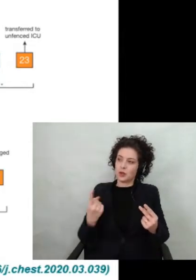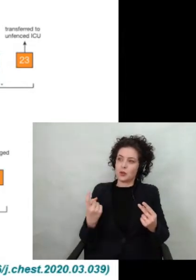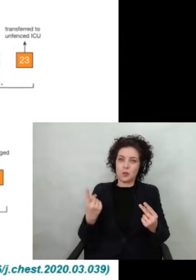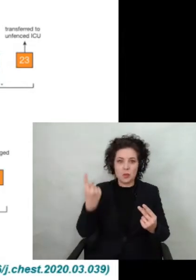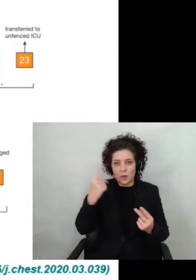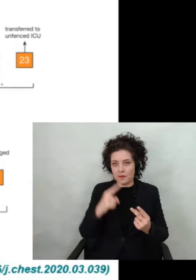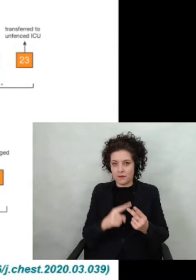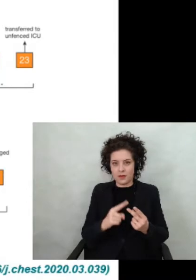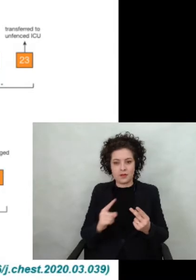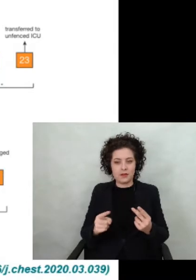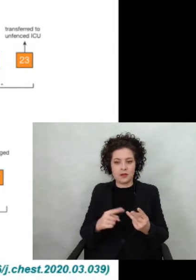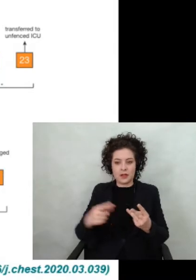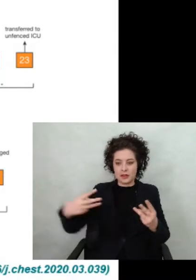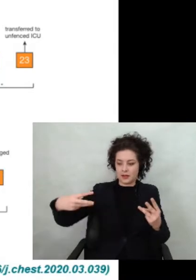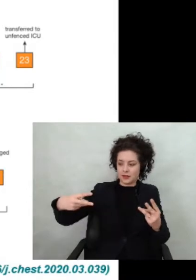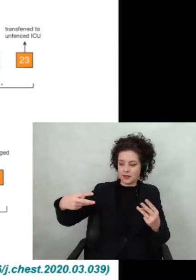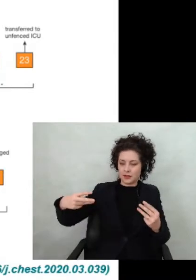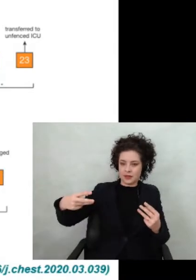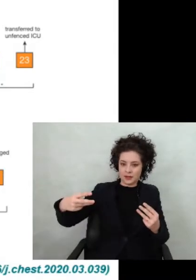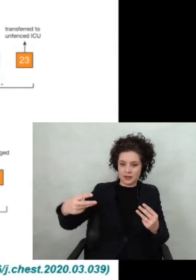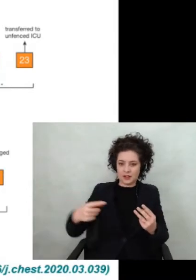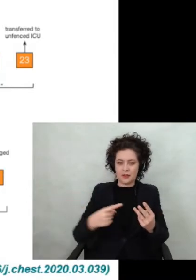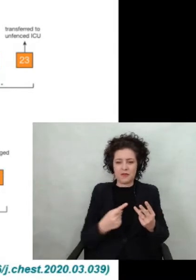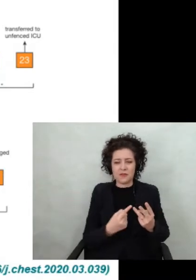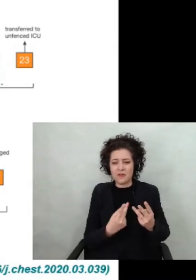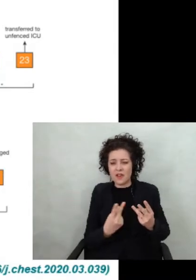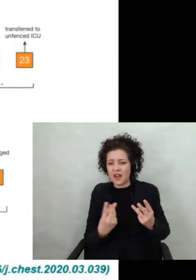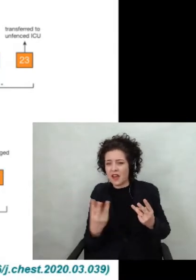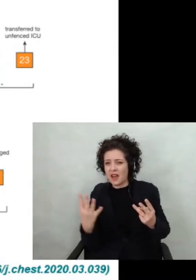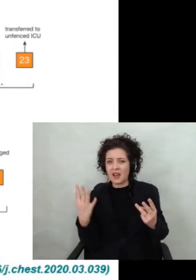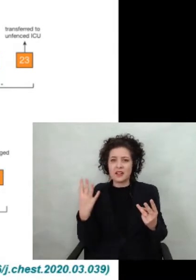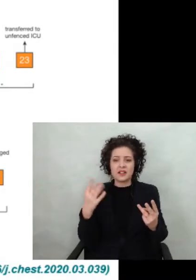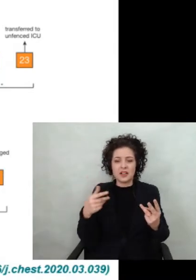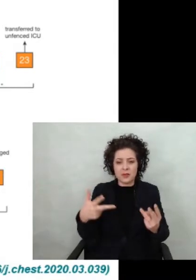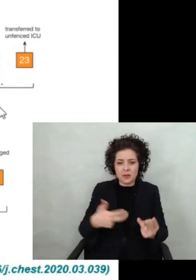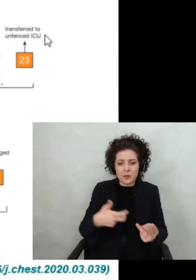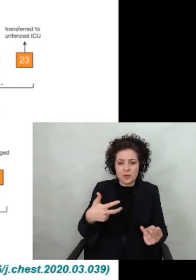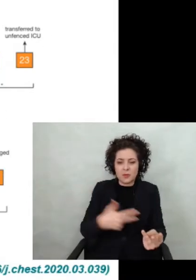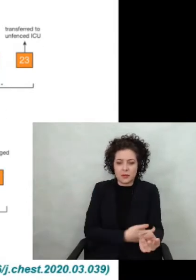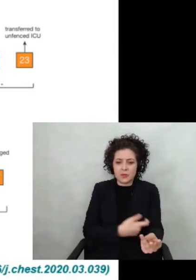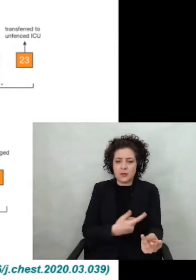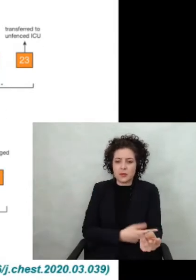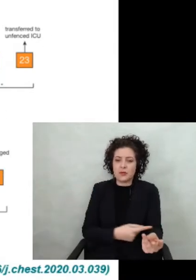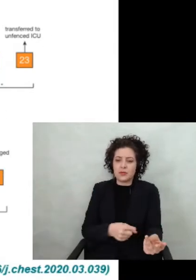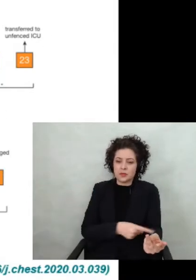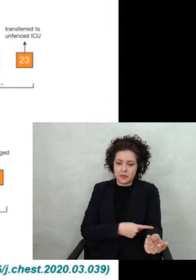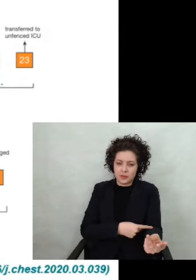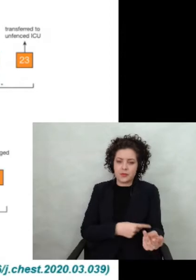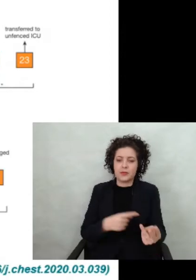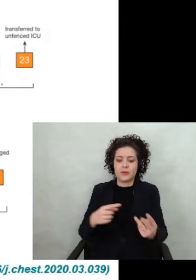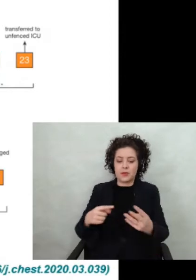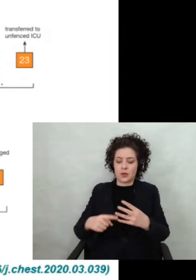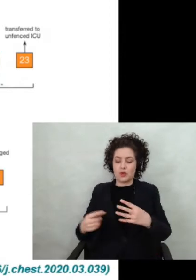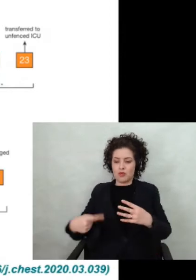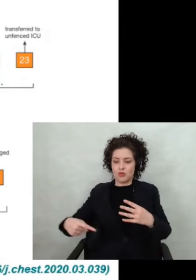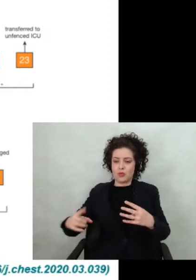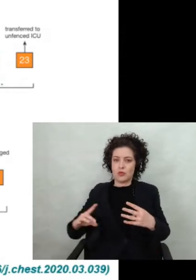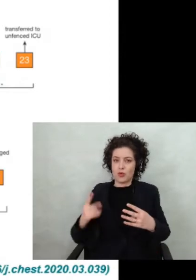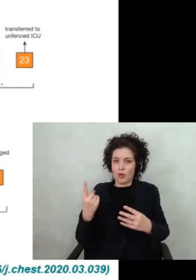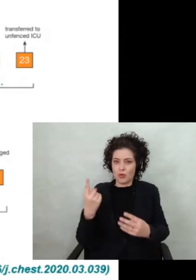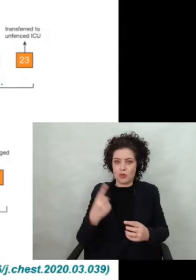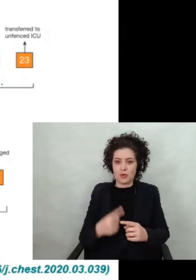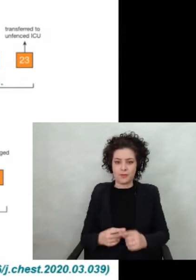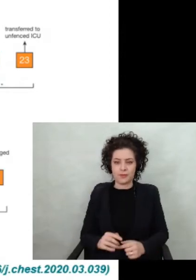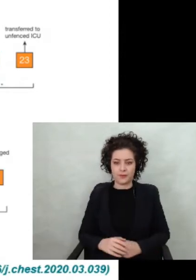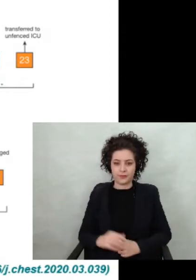terceiro paciente várias infusões, e esse quarto paciente só uma infusão. Todos esses pacientes eram pacientes graves,